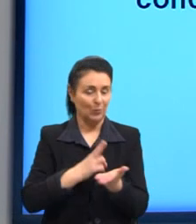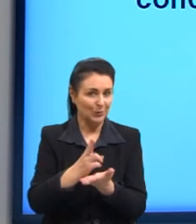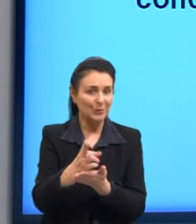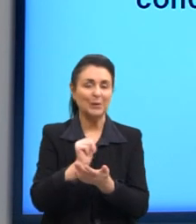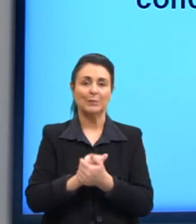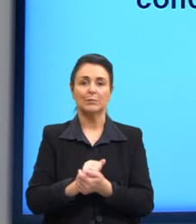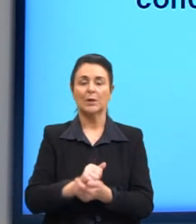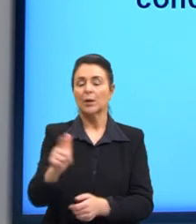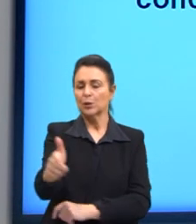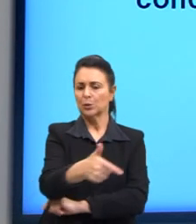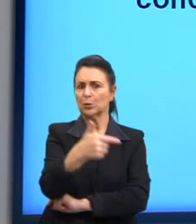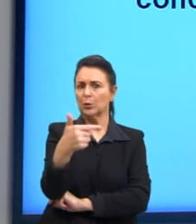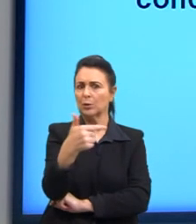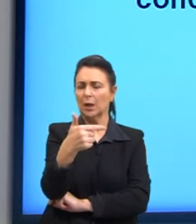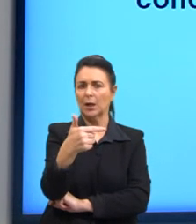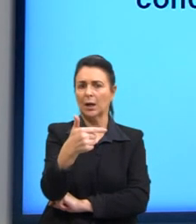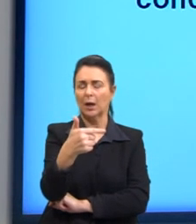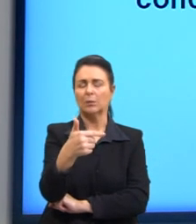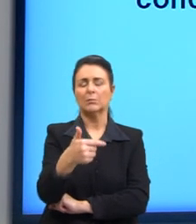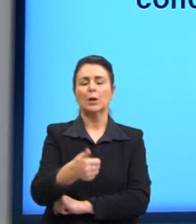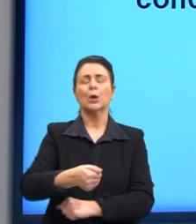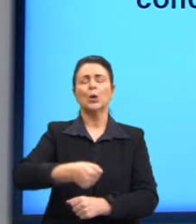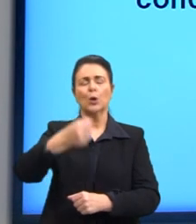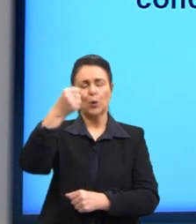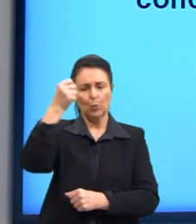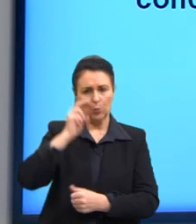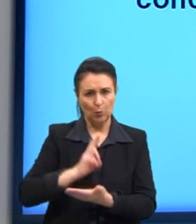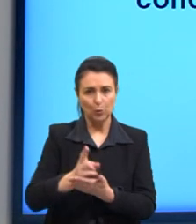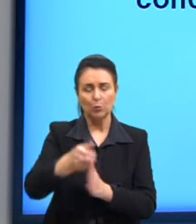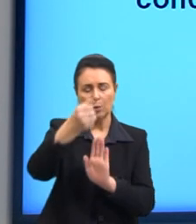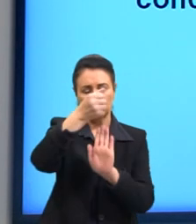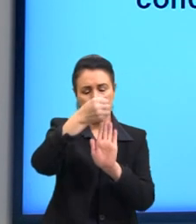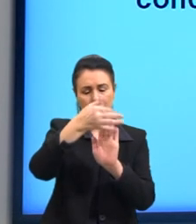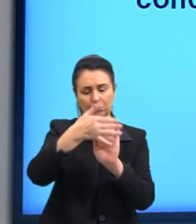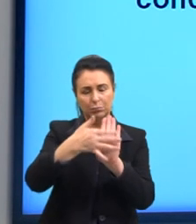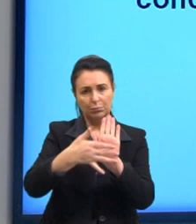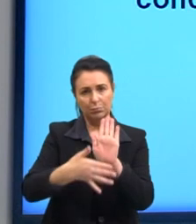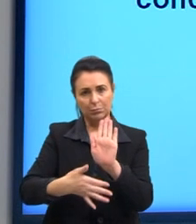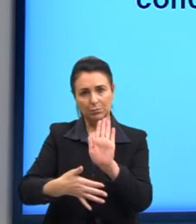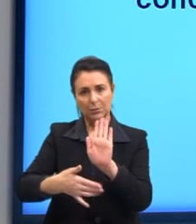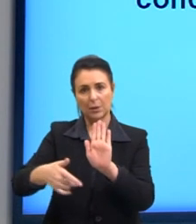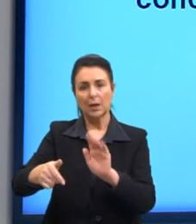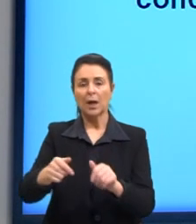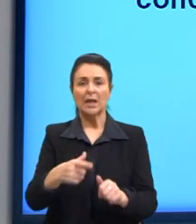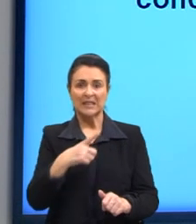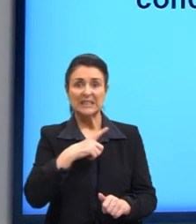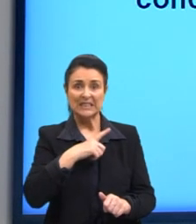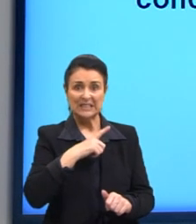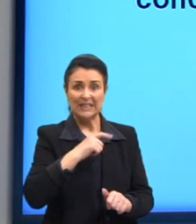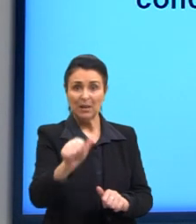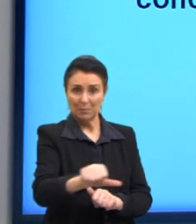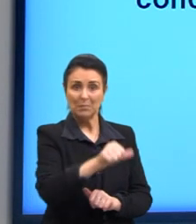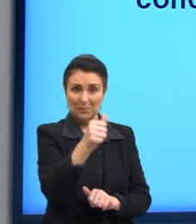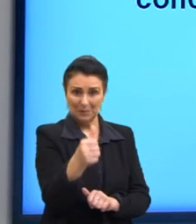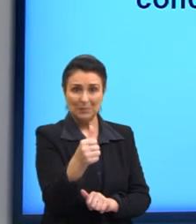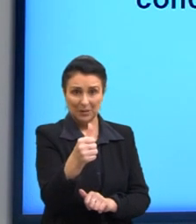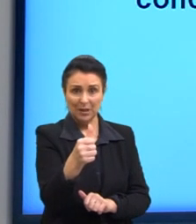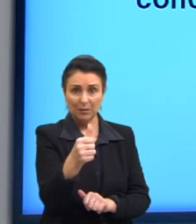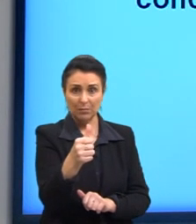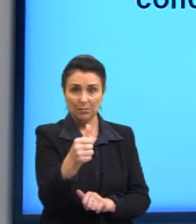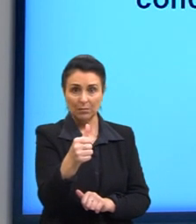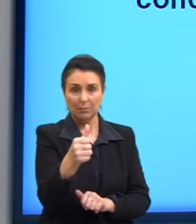continuando em segundo lugar segue a ideia de sucessão por isso que precisa do em segundo lugar que eu coloquei em primeiro lugar porque a ideia de sucessão